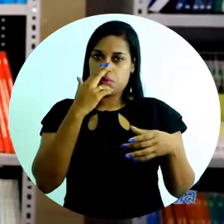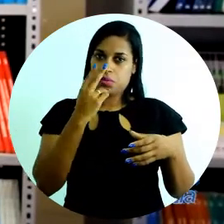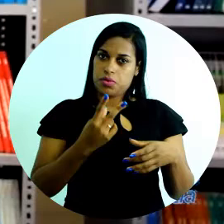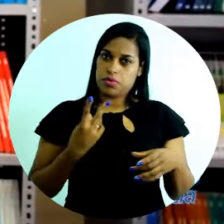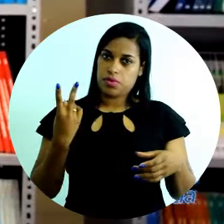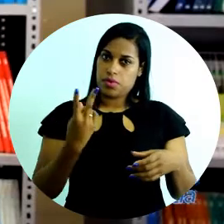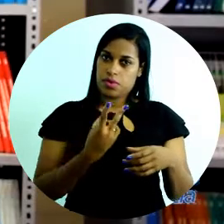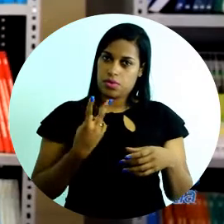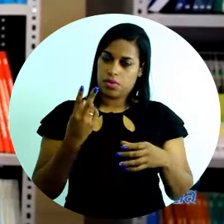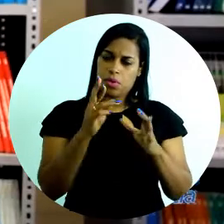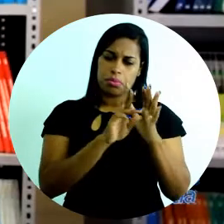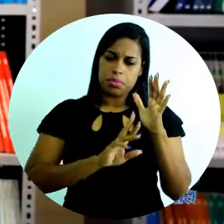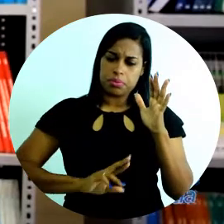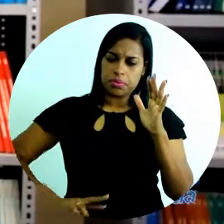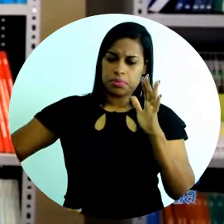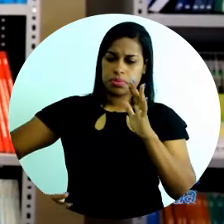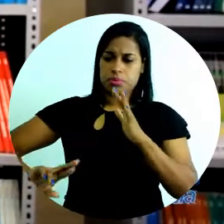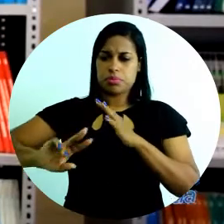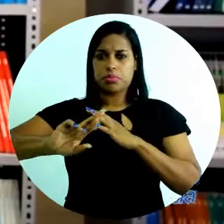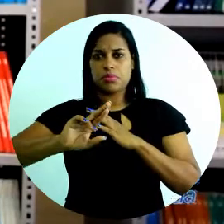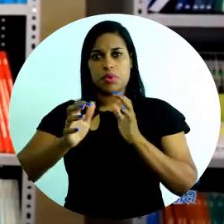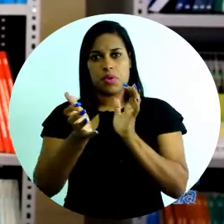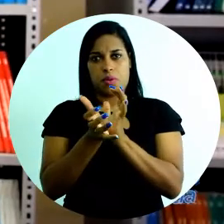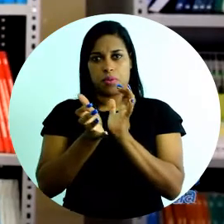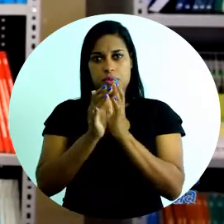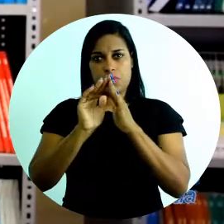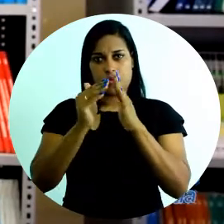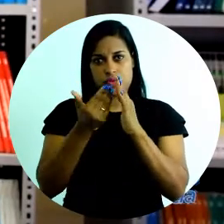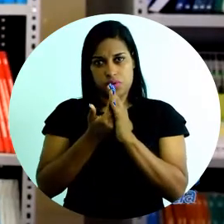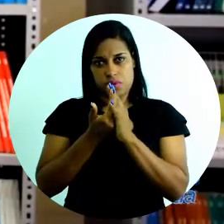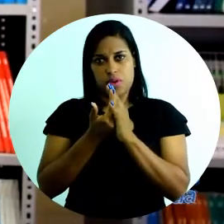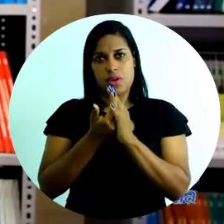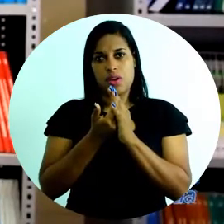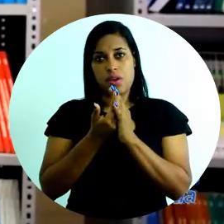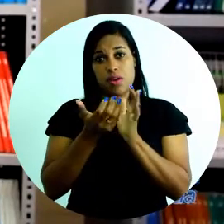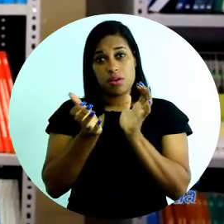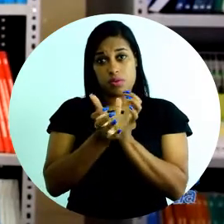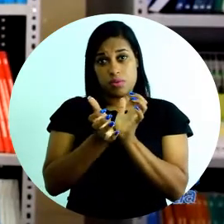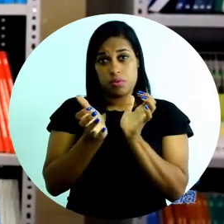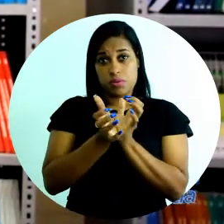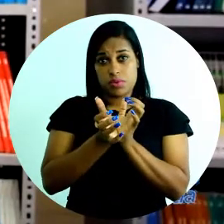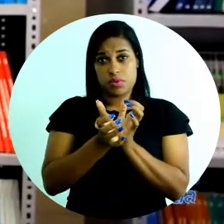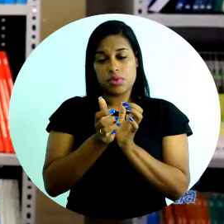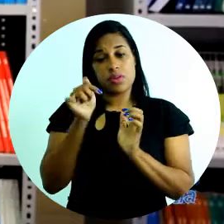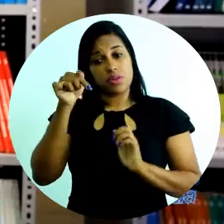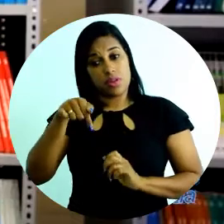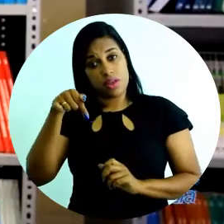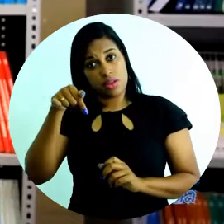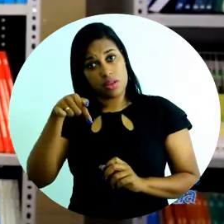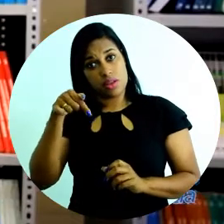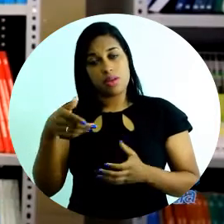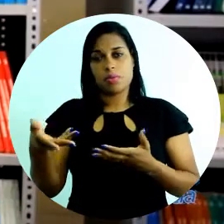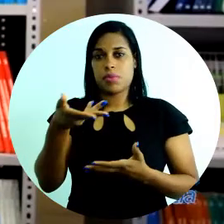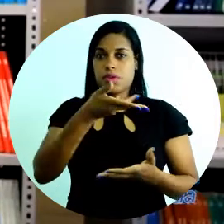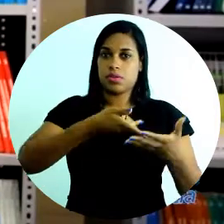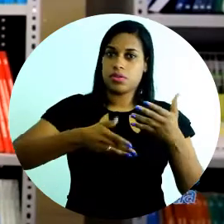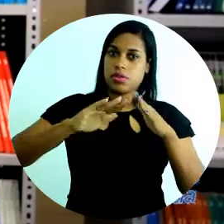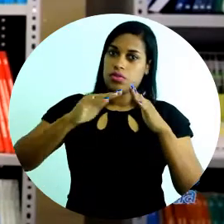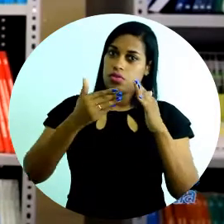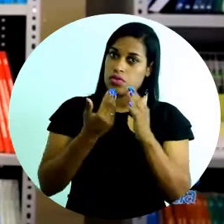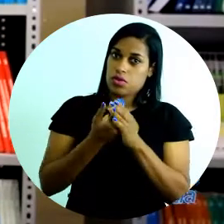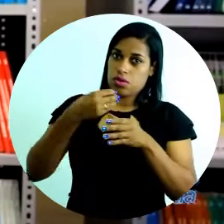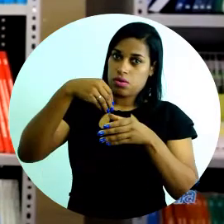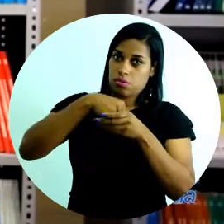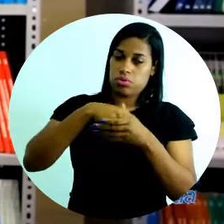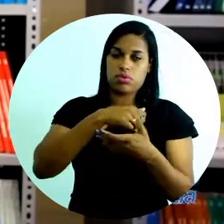mesmo valor para os diversos segmentos da comunidade escolar, que a comunidade, tanto a que faz parte da escola, que está